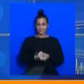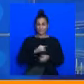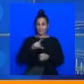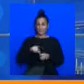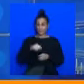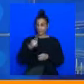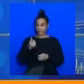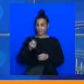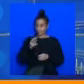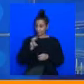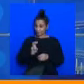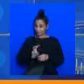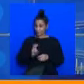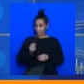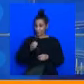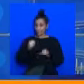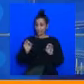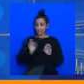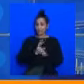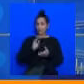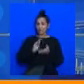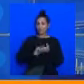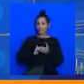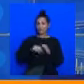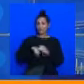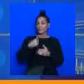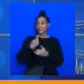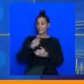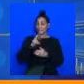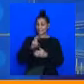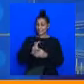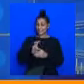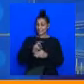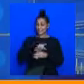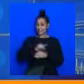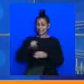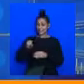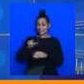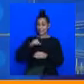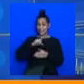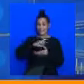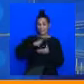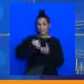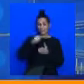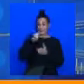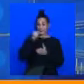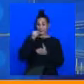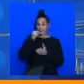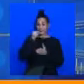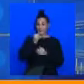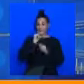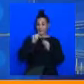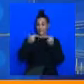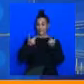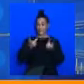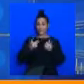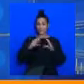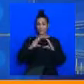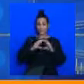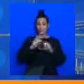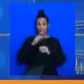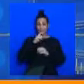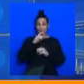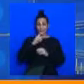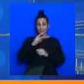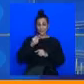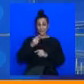Foram sorteados 5 números. Faltam 15. Você ainda tem muitas chances. Boa sorte. Bola verde, número